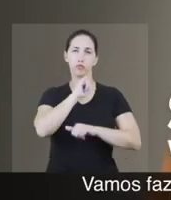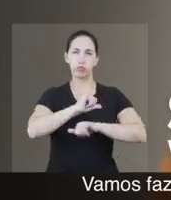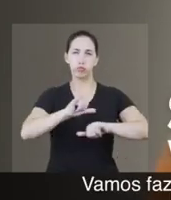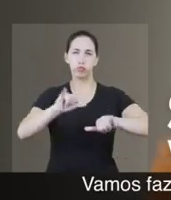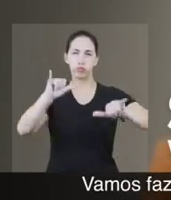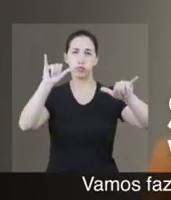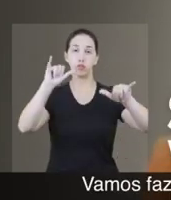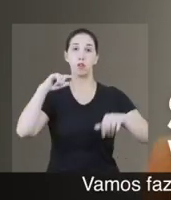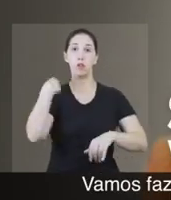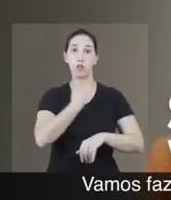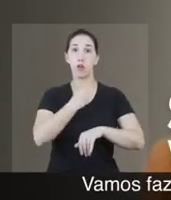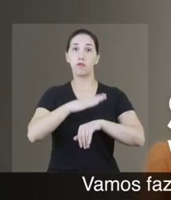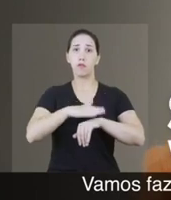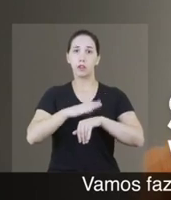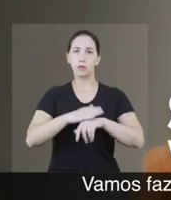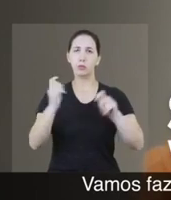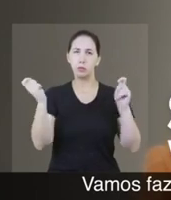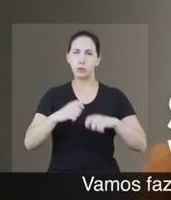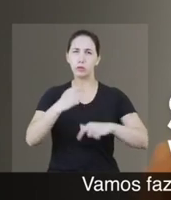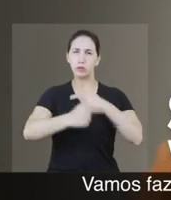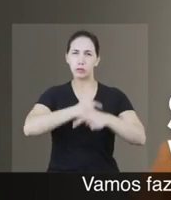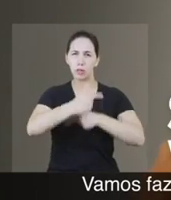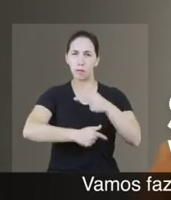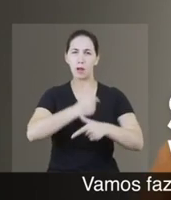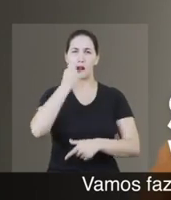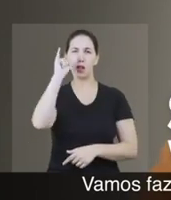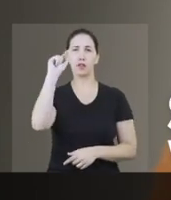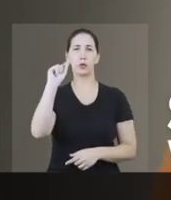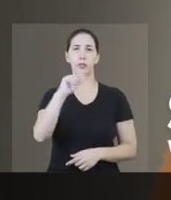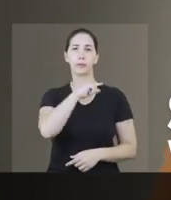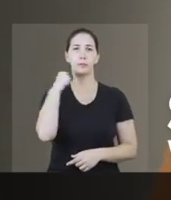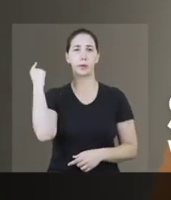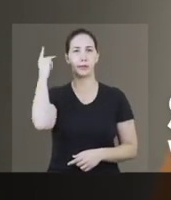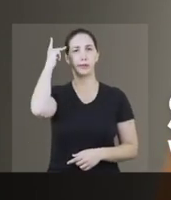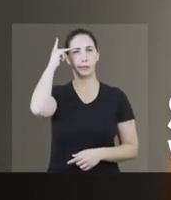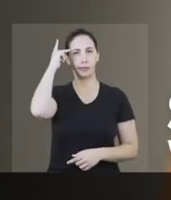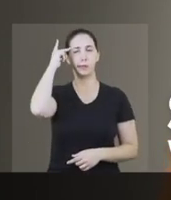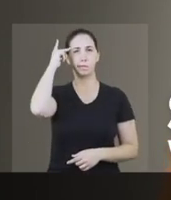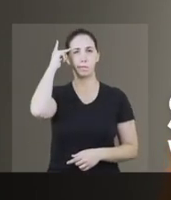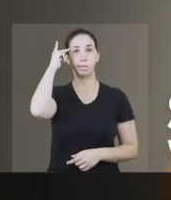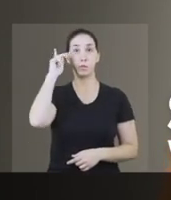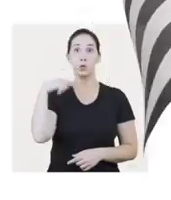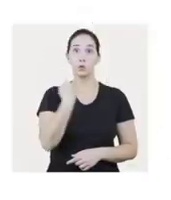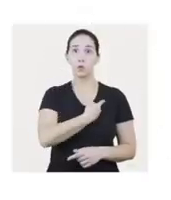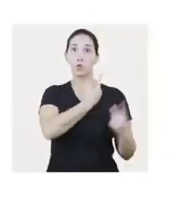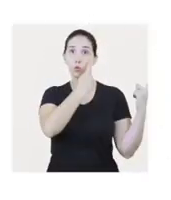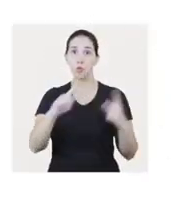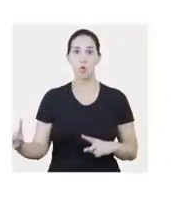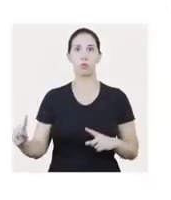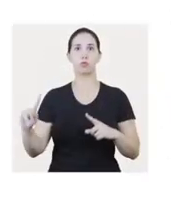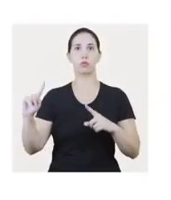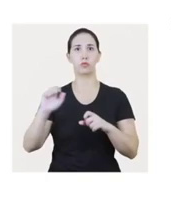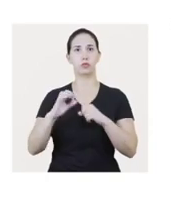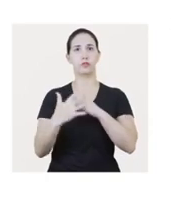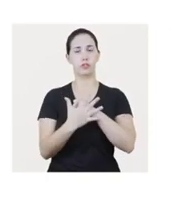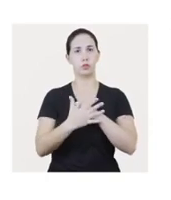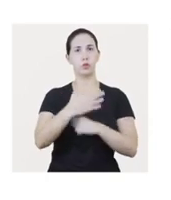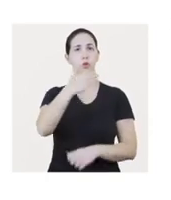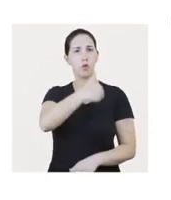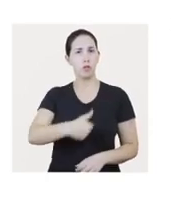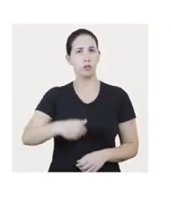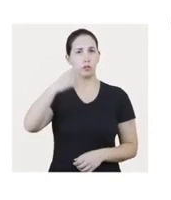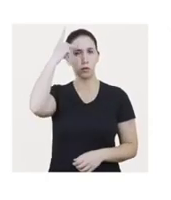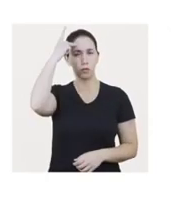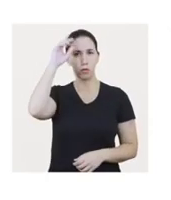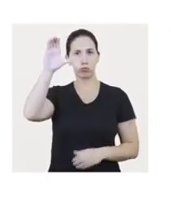vamos fazer o que for possível para evitar mortes no estado de são paulo todos contra coronel frente governo de